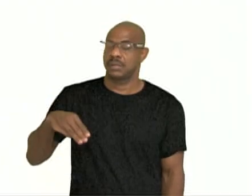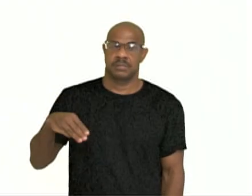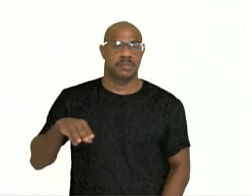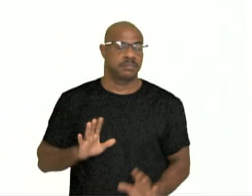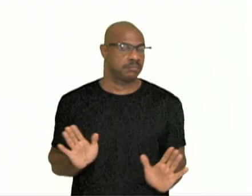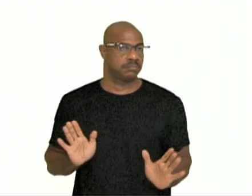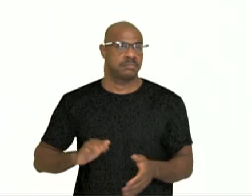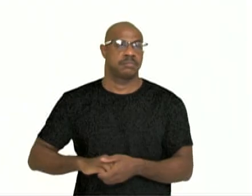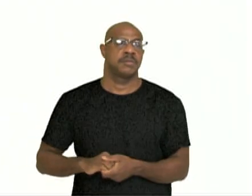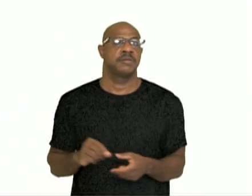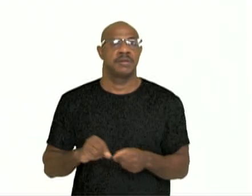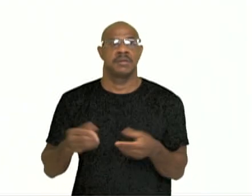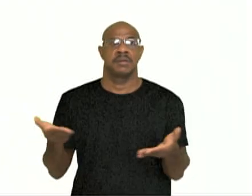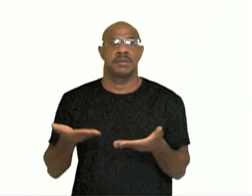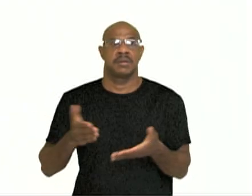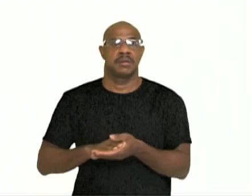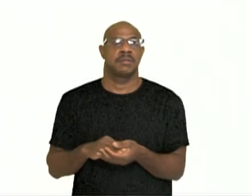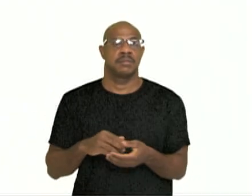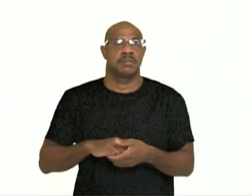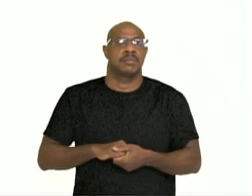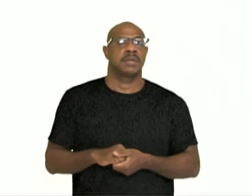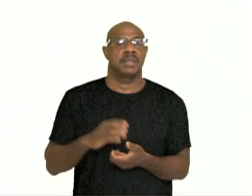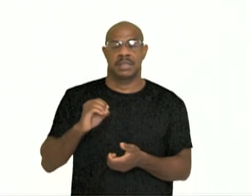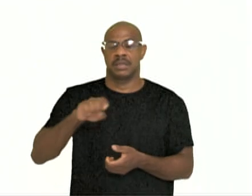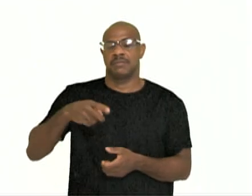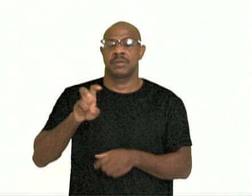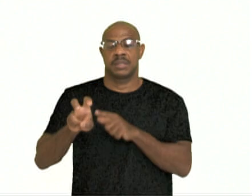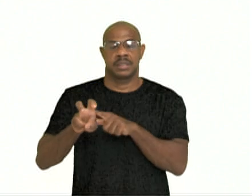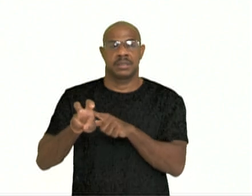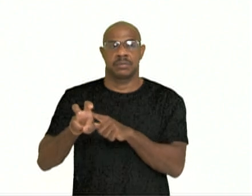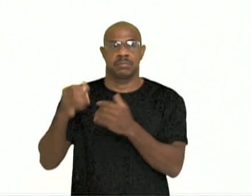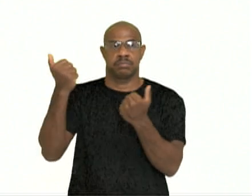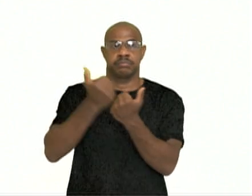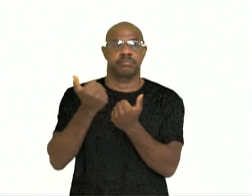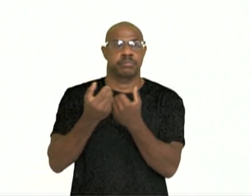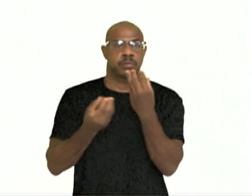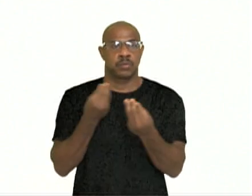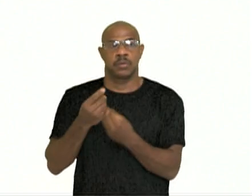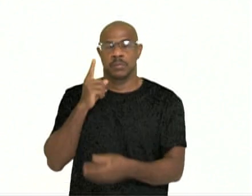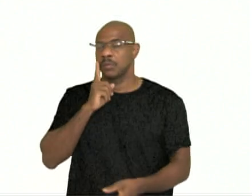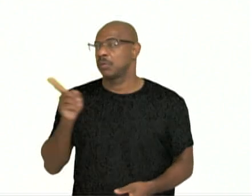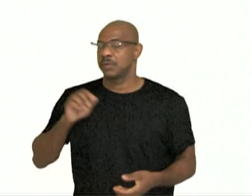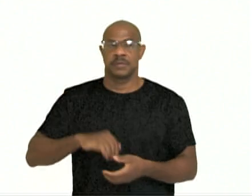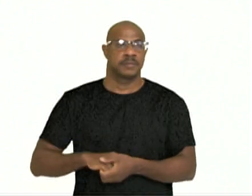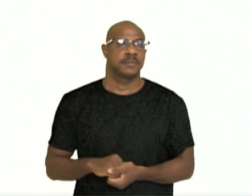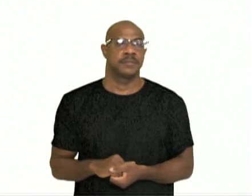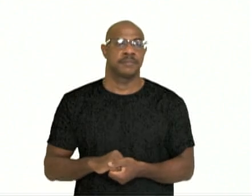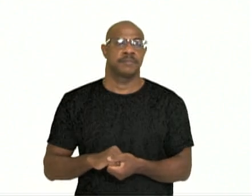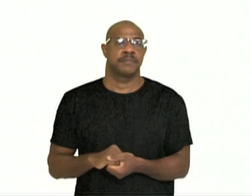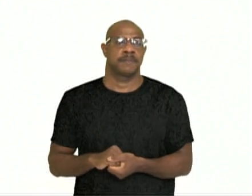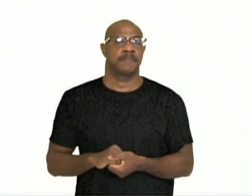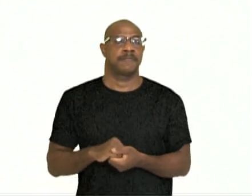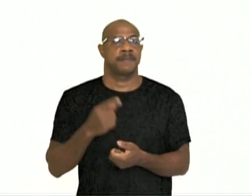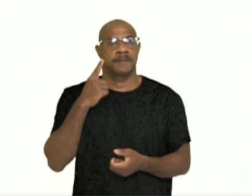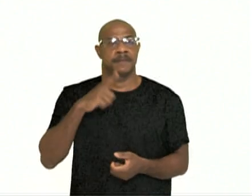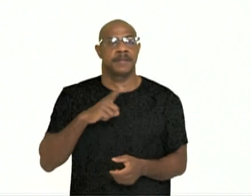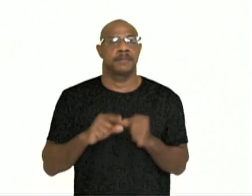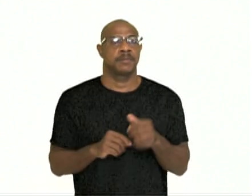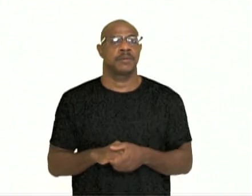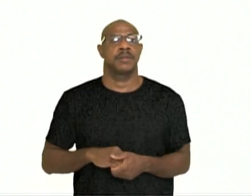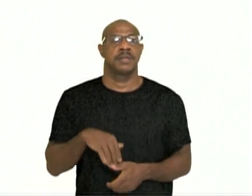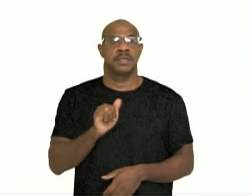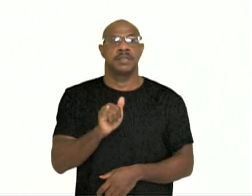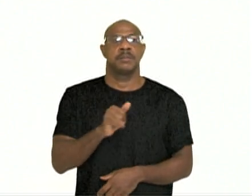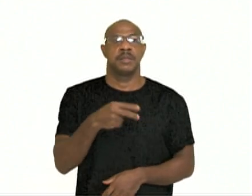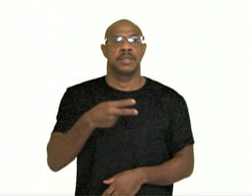metros. Faremos isso agora com 0,5. Então, aqui 0,5, nós temos